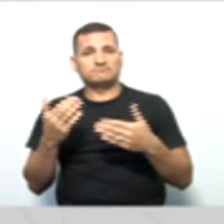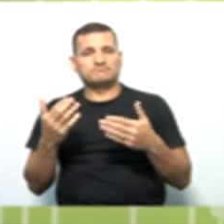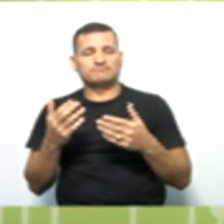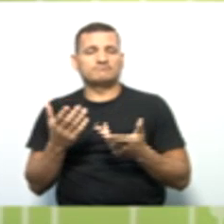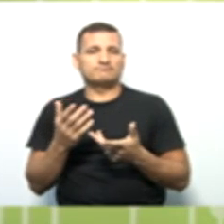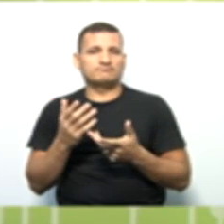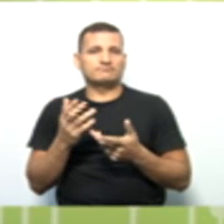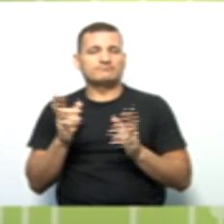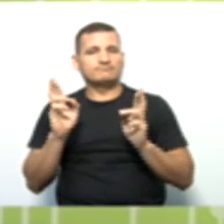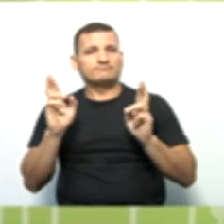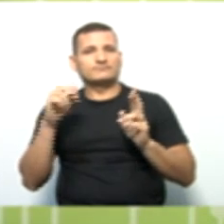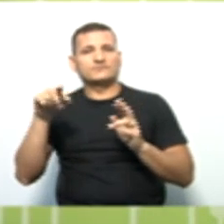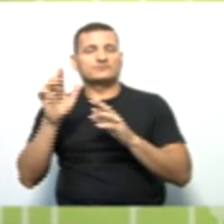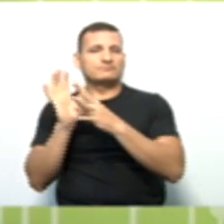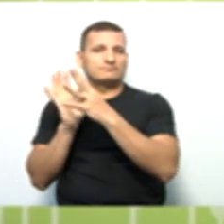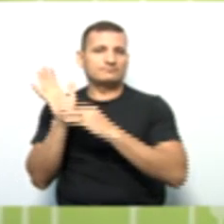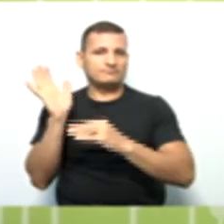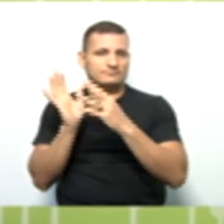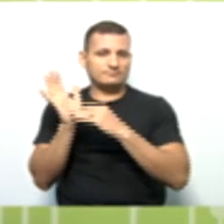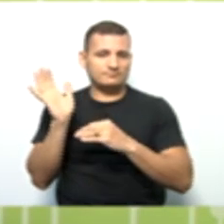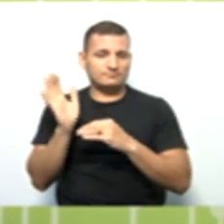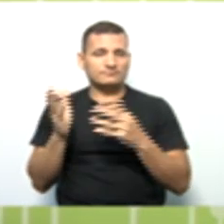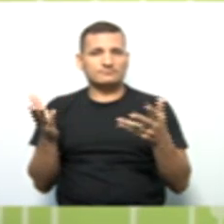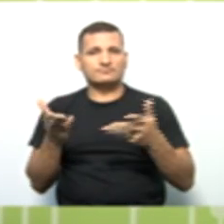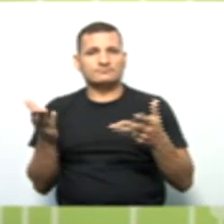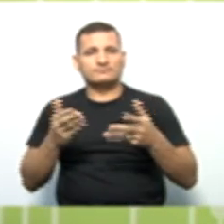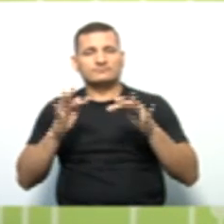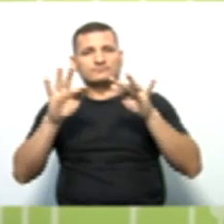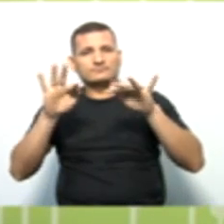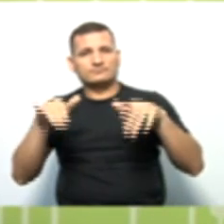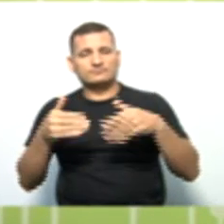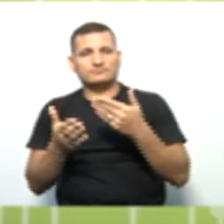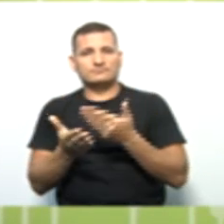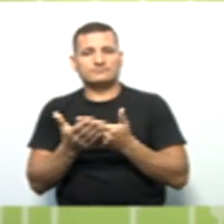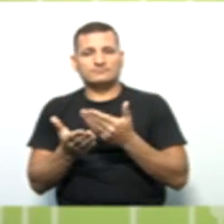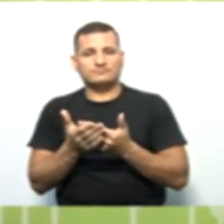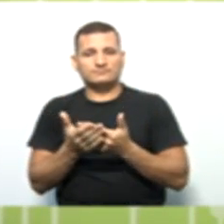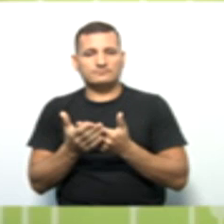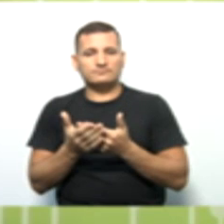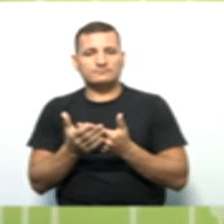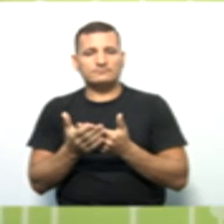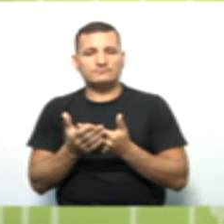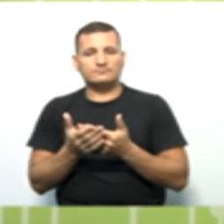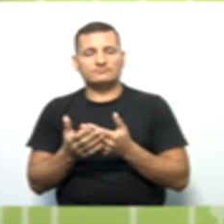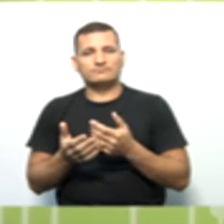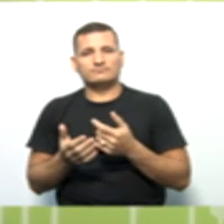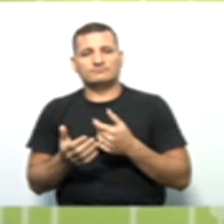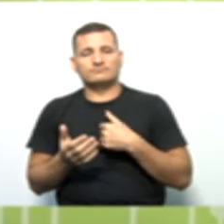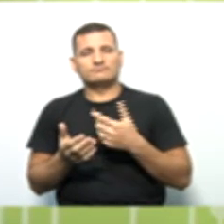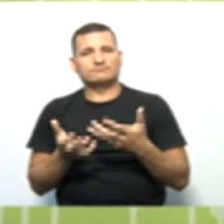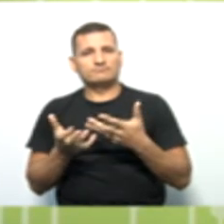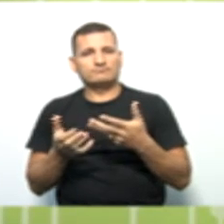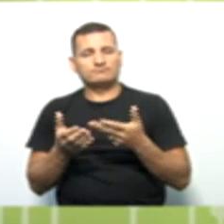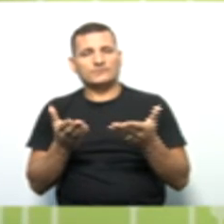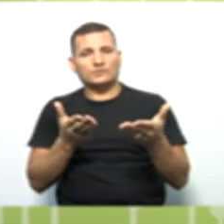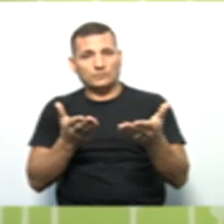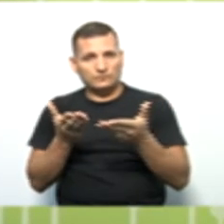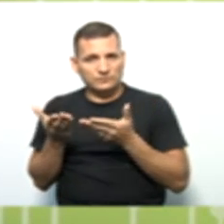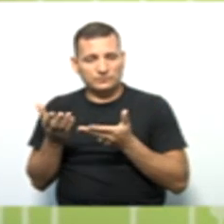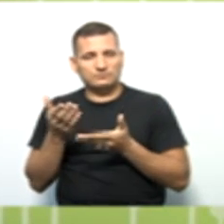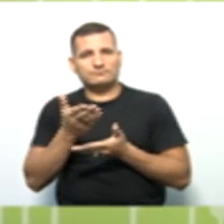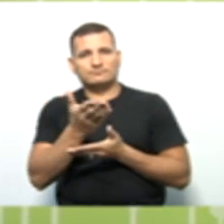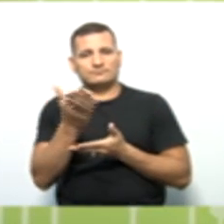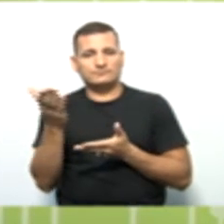copiado aí, tá? A gente está finalizando por aqui a nossa teleaula. Eu só quero deixar aqui um convite especial para vocês